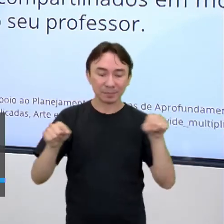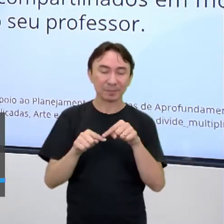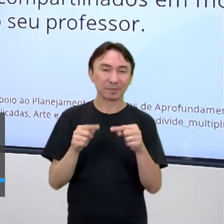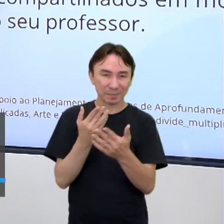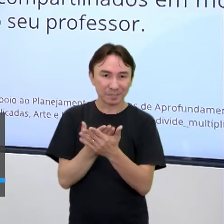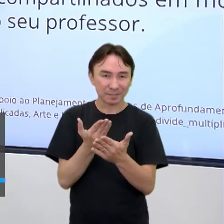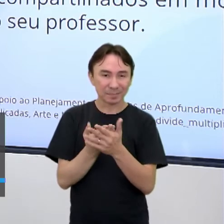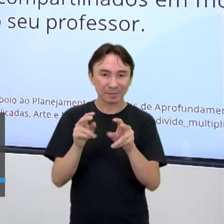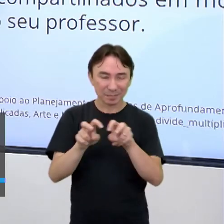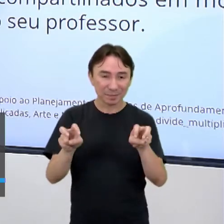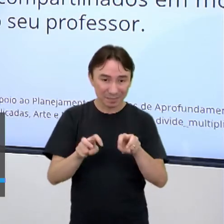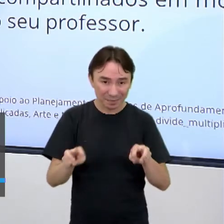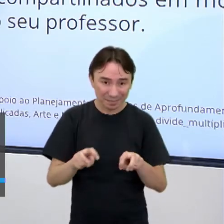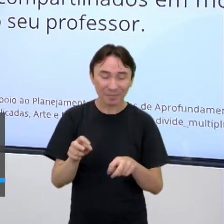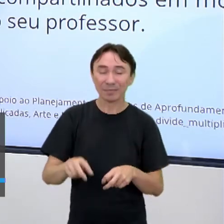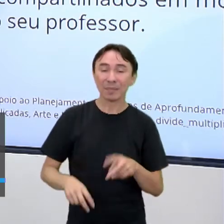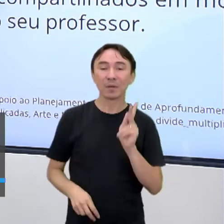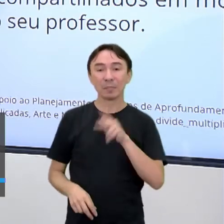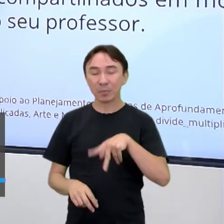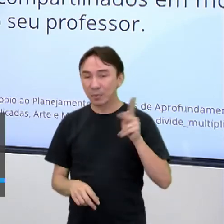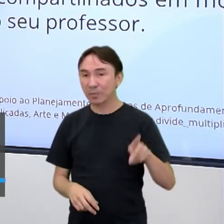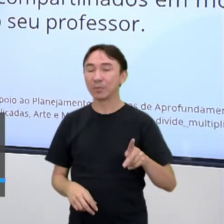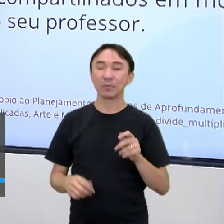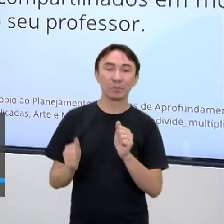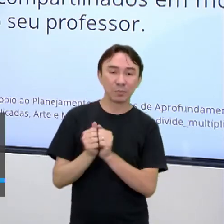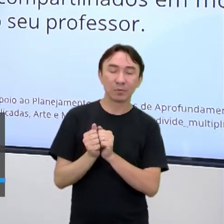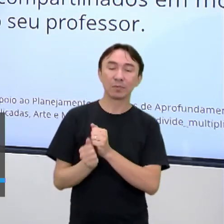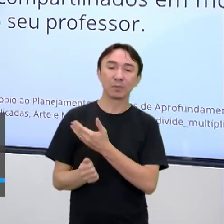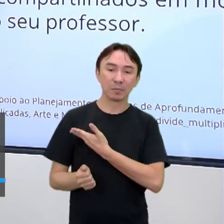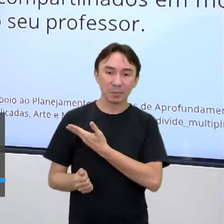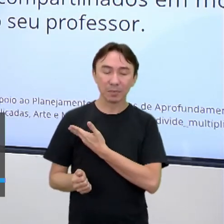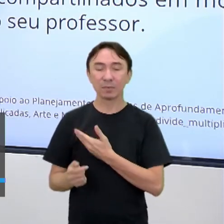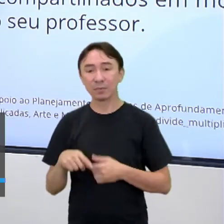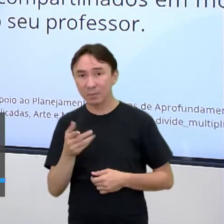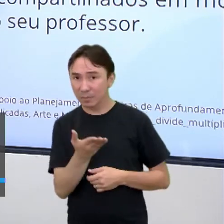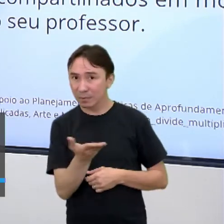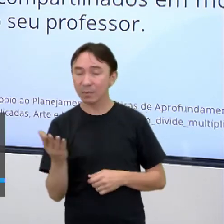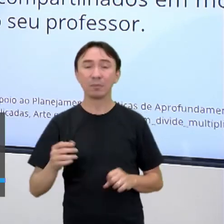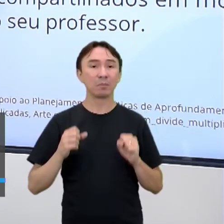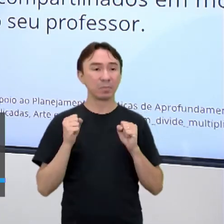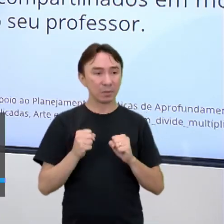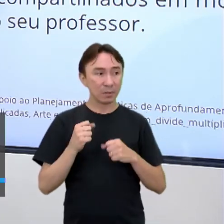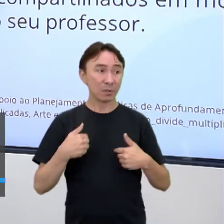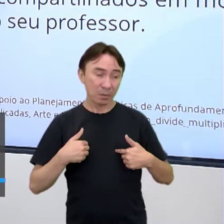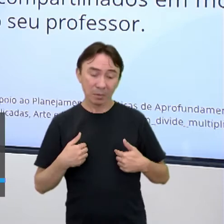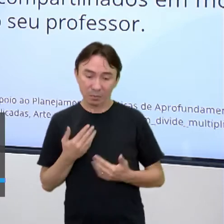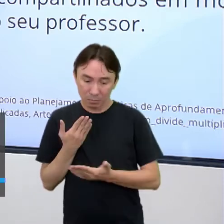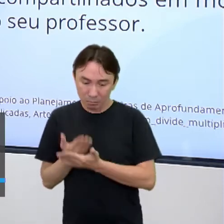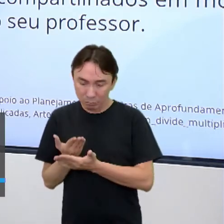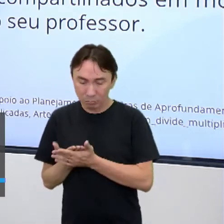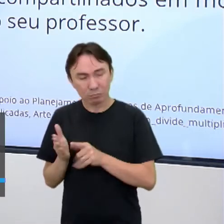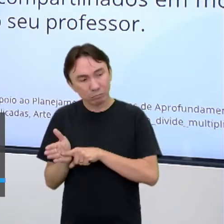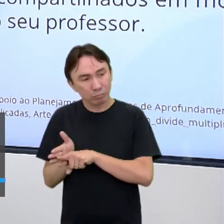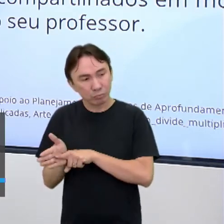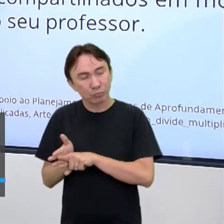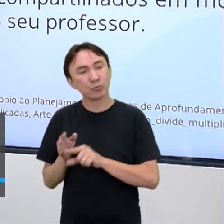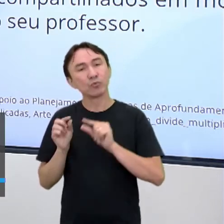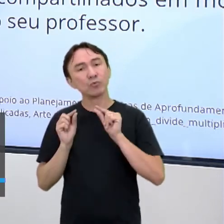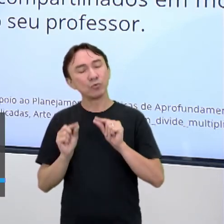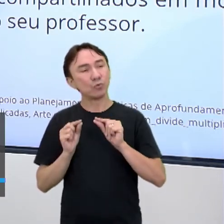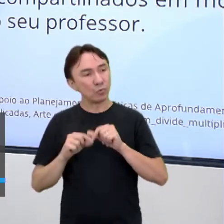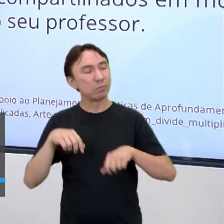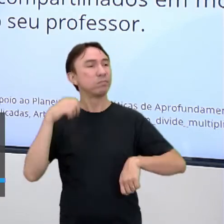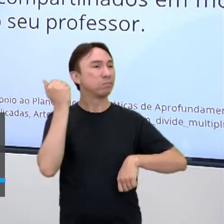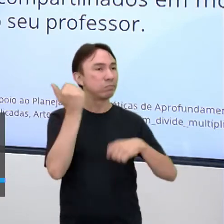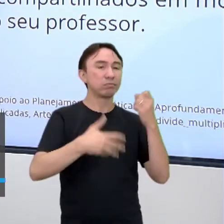professor, com seus colegas, trabalhando em grupo, aí você apresenta essas situações, né? Os objetos de pesquisa que você fez, né, aquelas curiosidades,